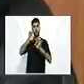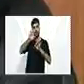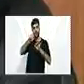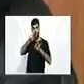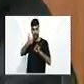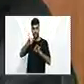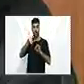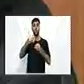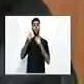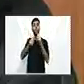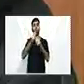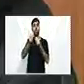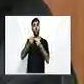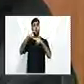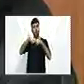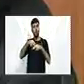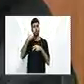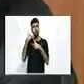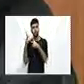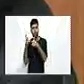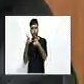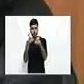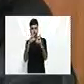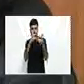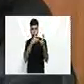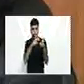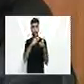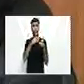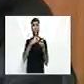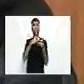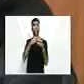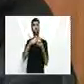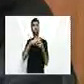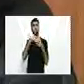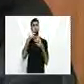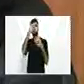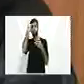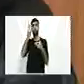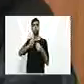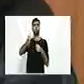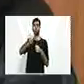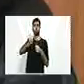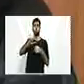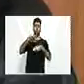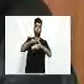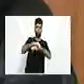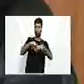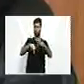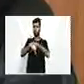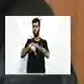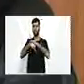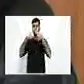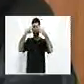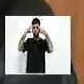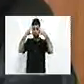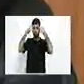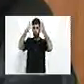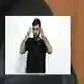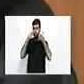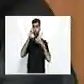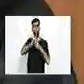eu notei eh várias pessoas às vezes sem eh a vestimenta do